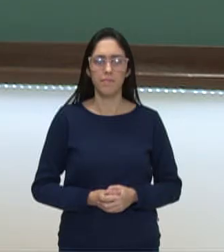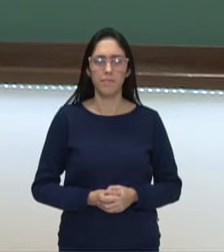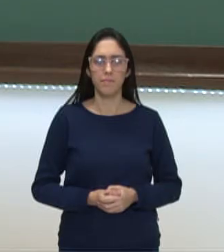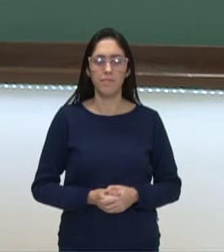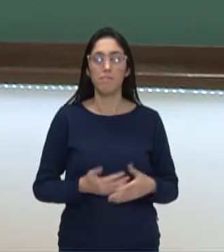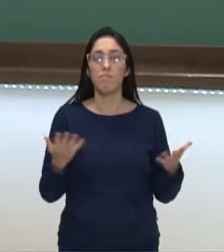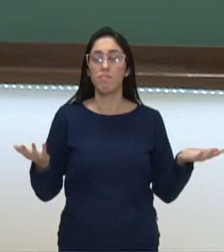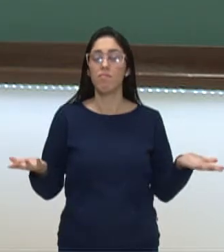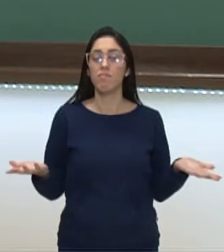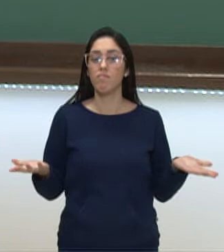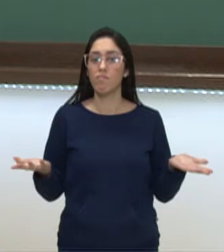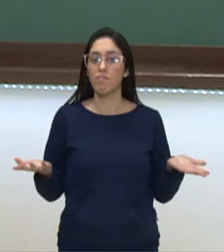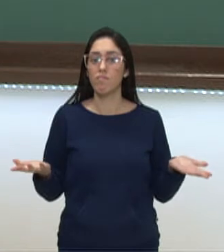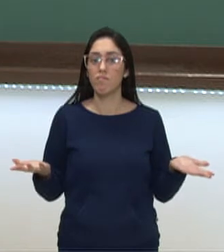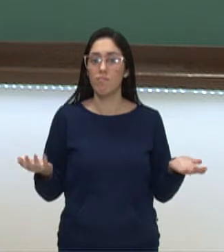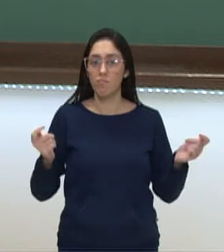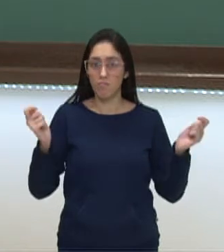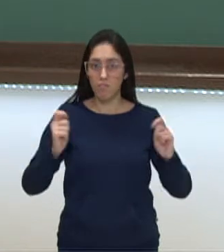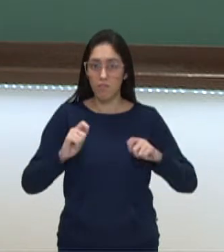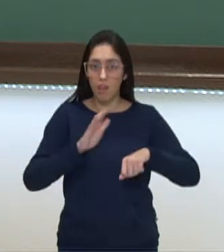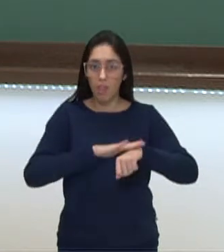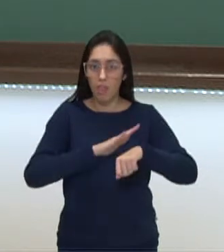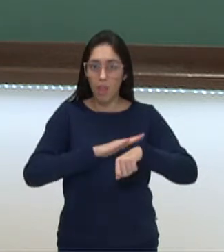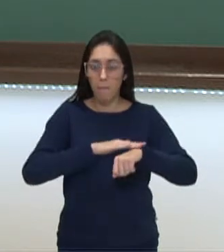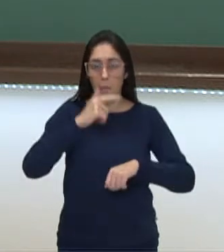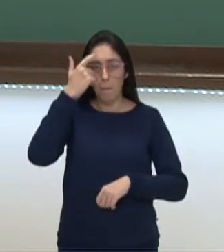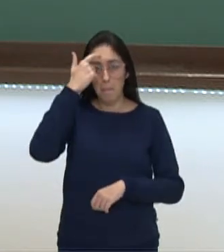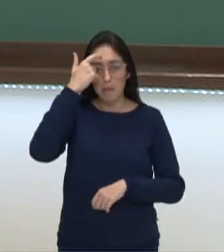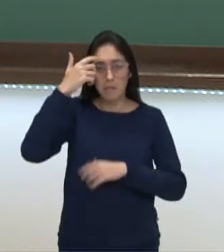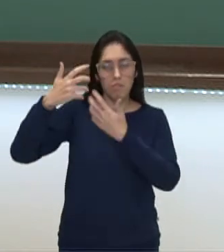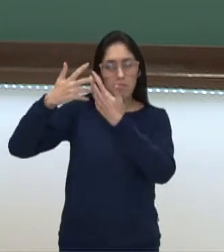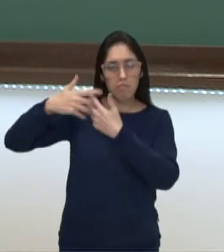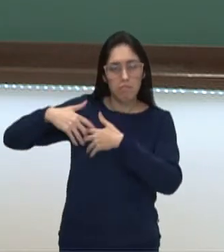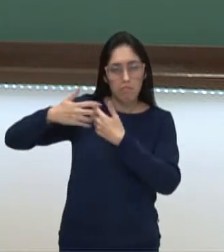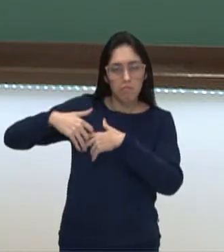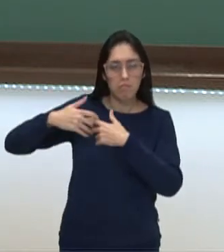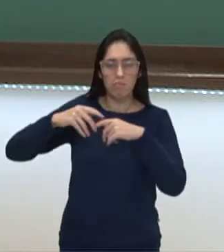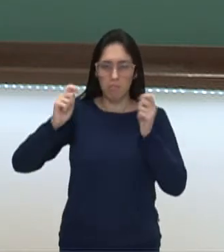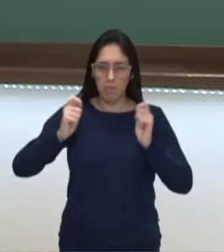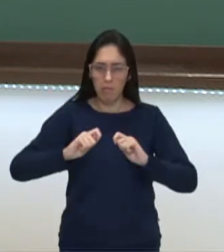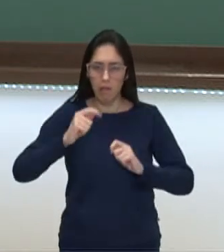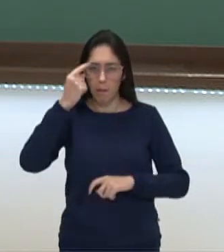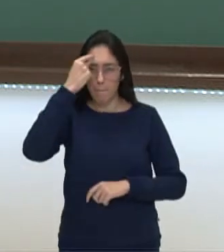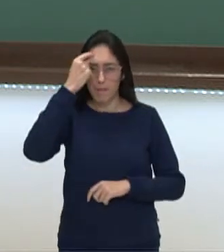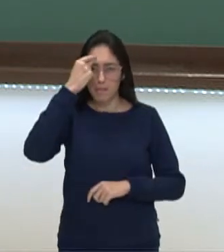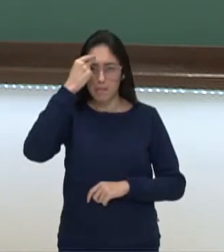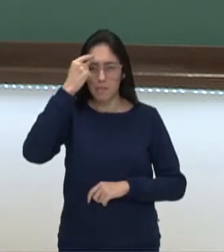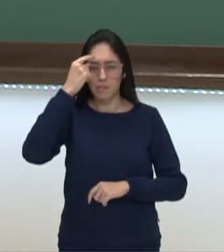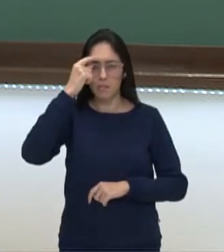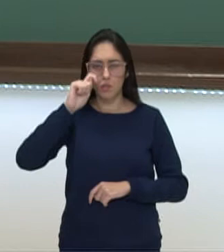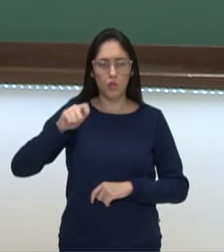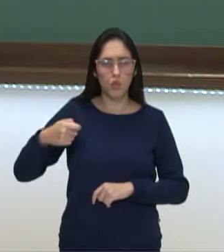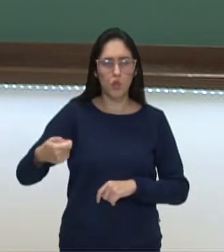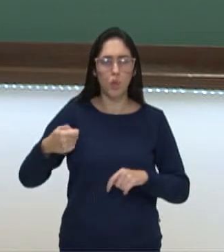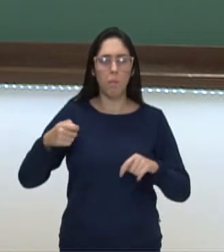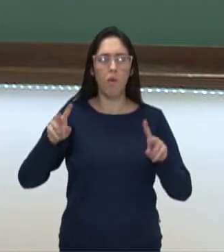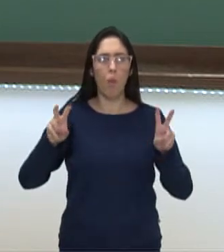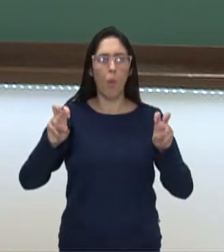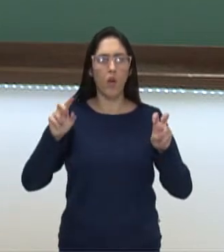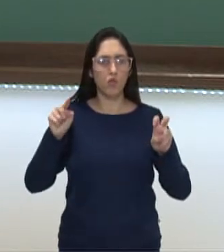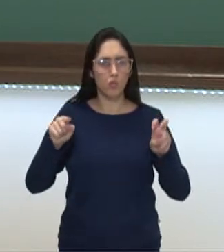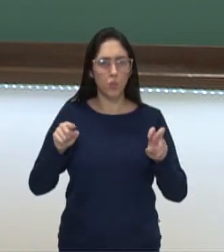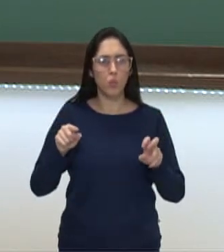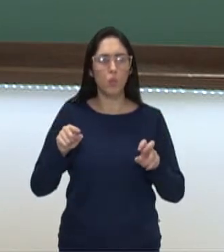E aí, pessoal? Deu tempo para pensar um pouquinho, refletir sobre o tema, sobre o assunto, recordar o que